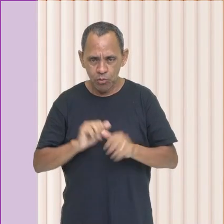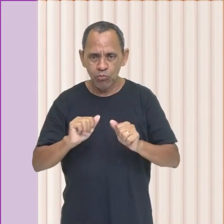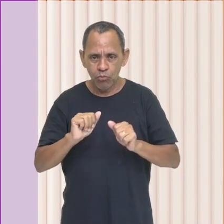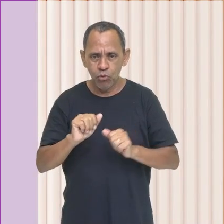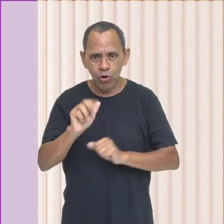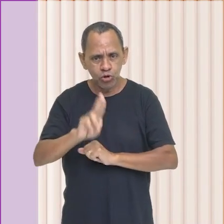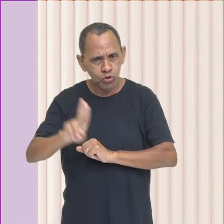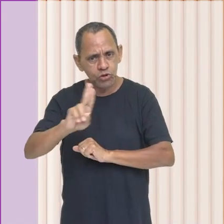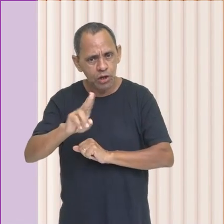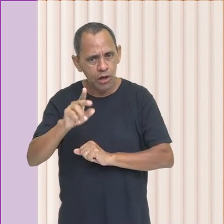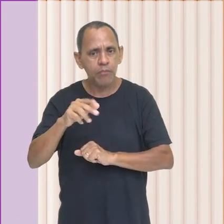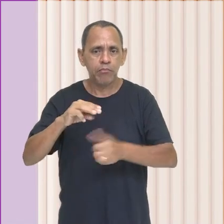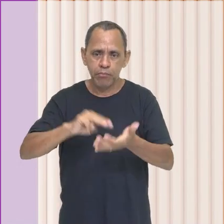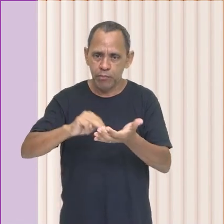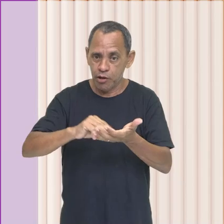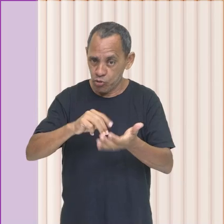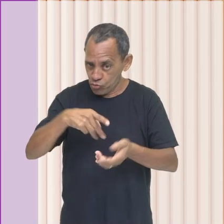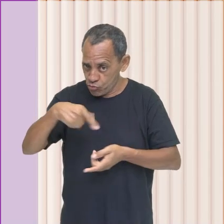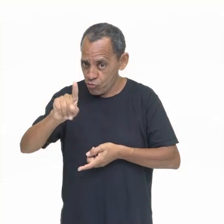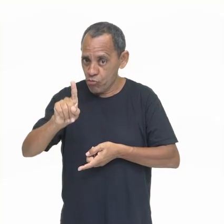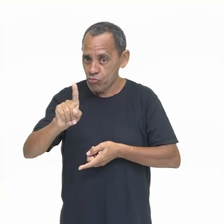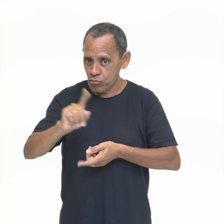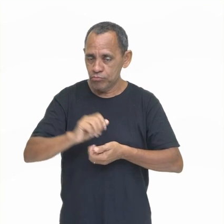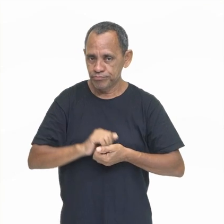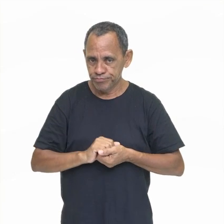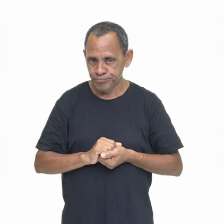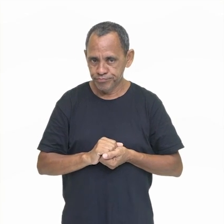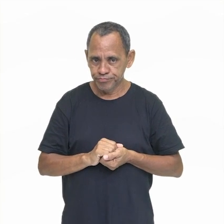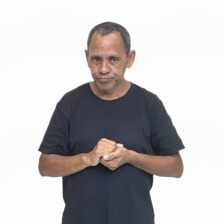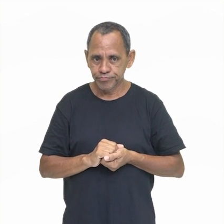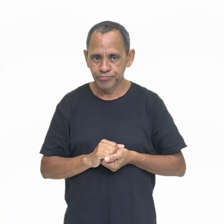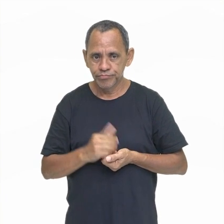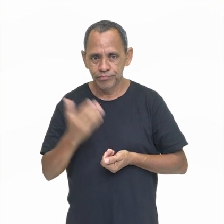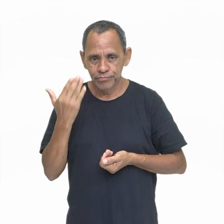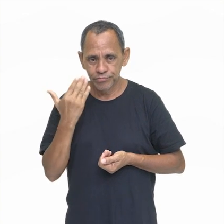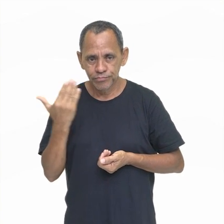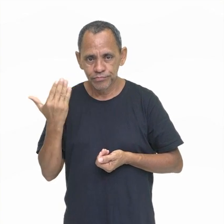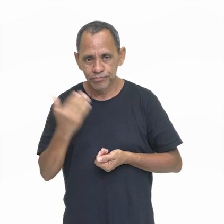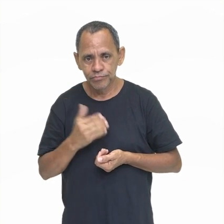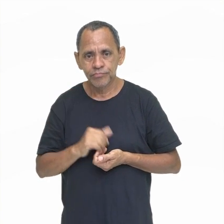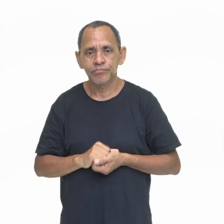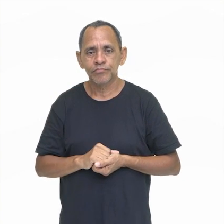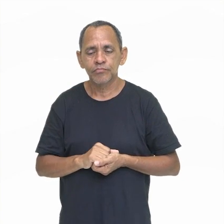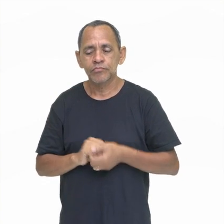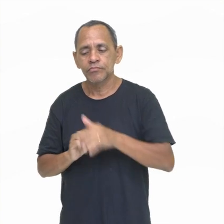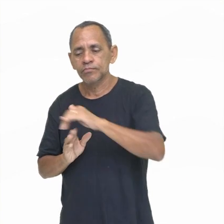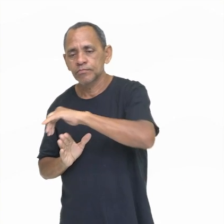método Tá bom vamos então escrever essa função ó